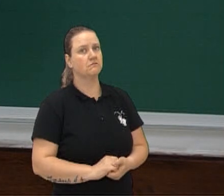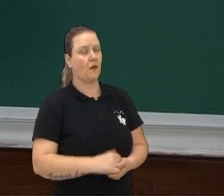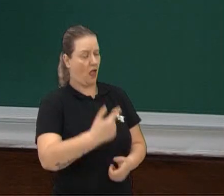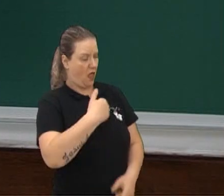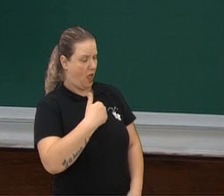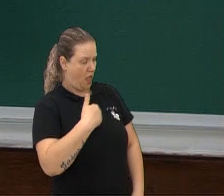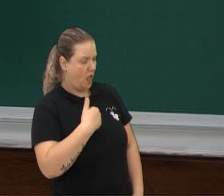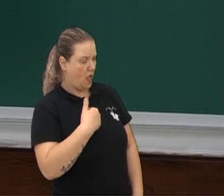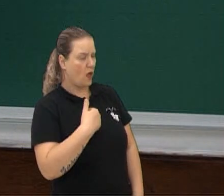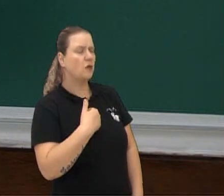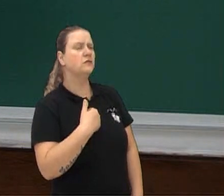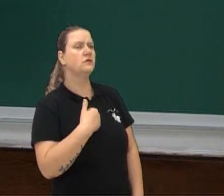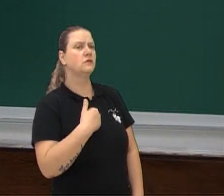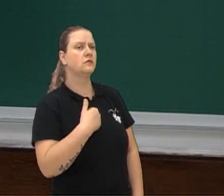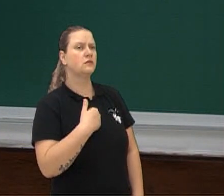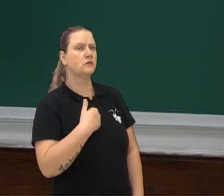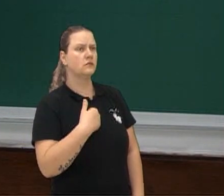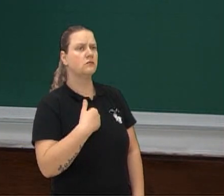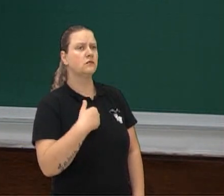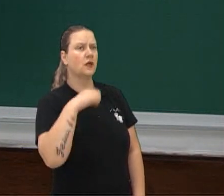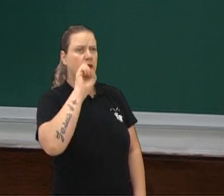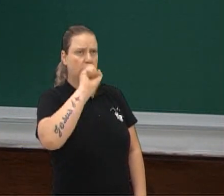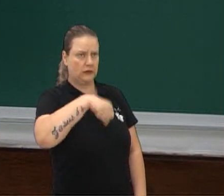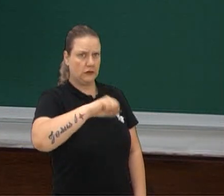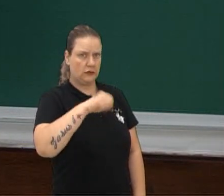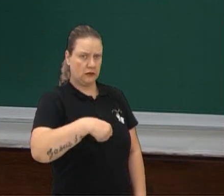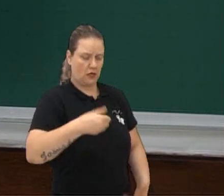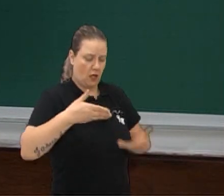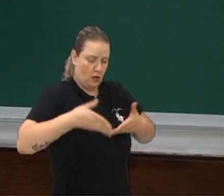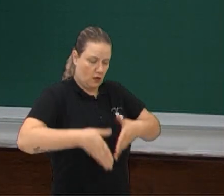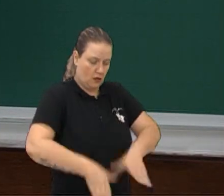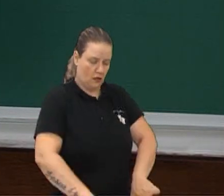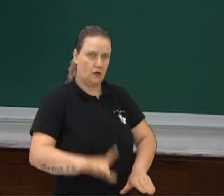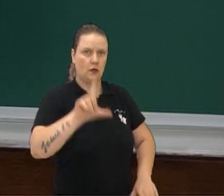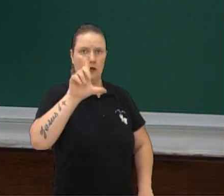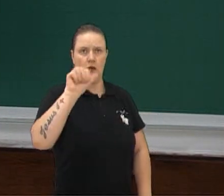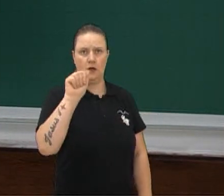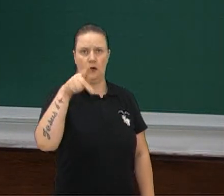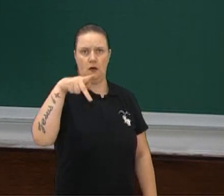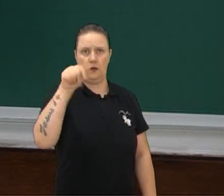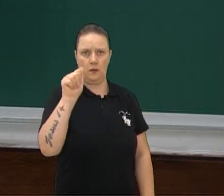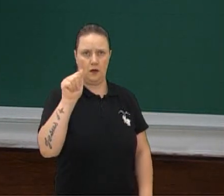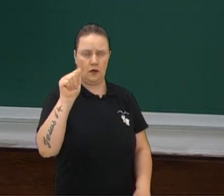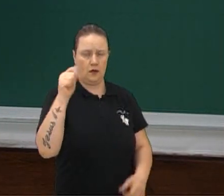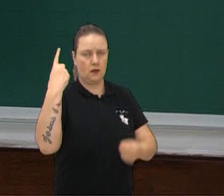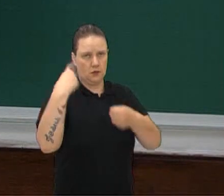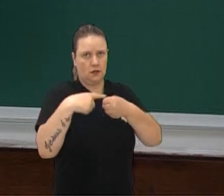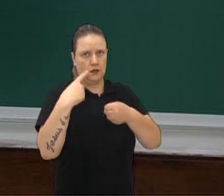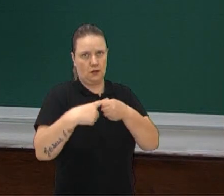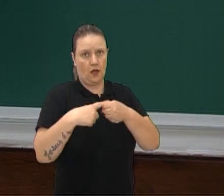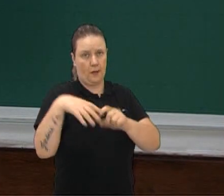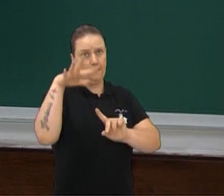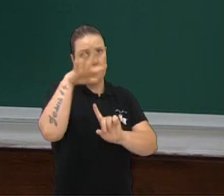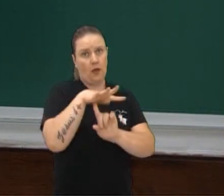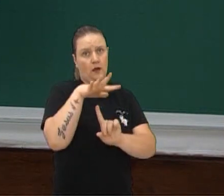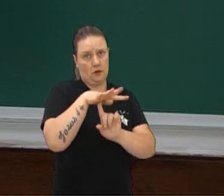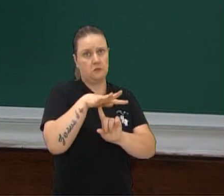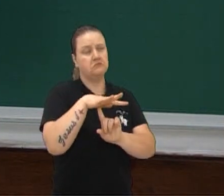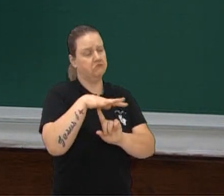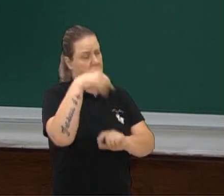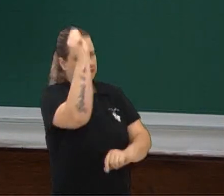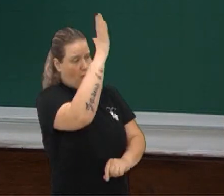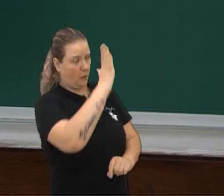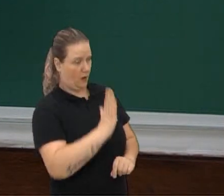De onde você é? Sim, eu sou brasileña e sou de Lapa, Paraná. Então, sim, eu sou brasileira,